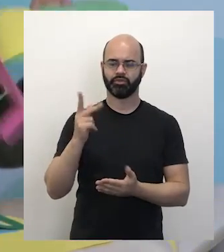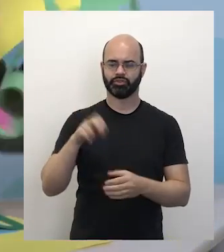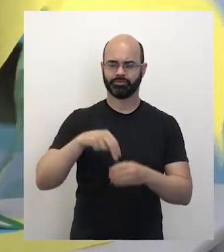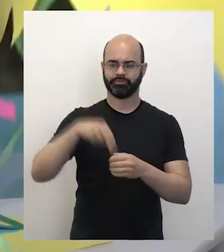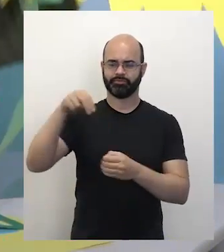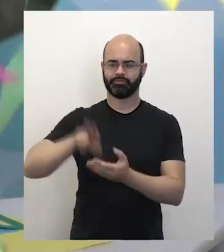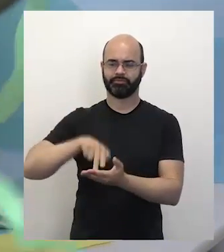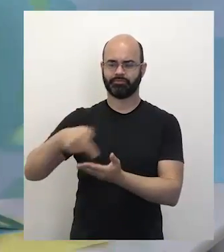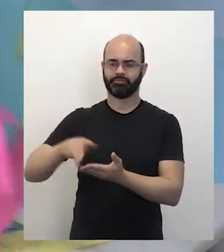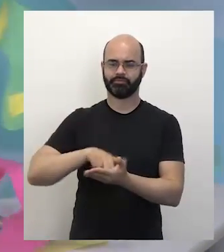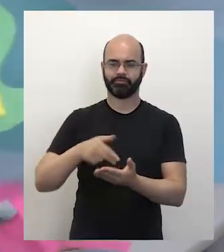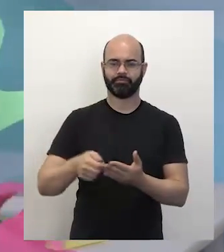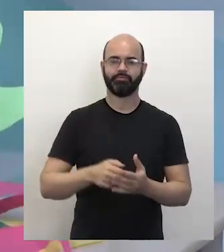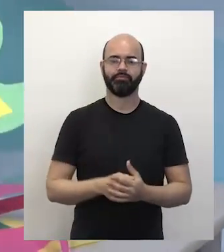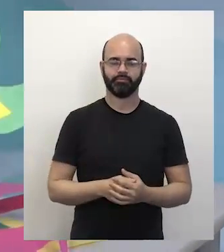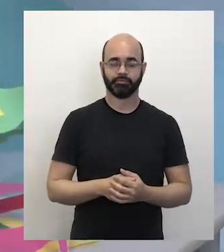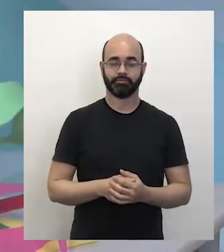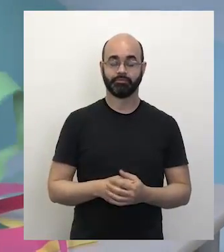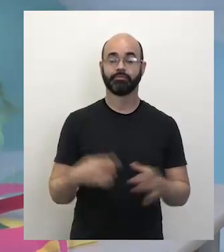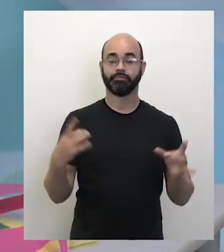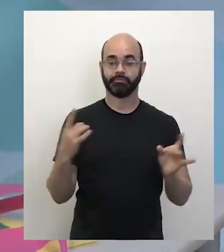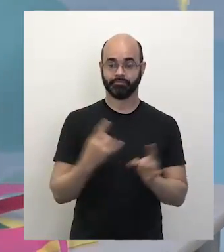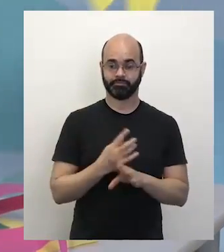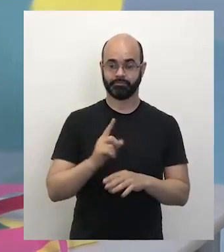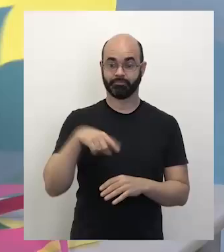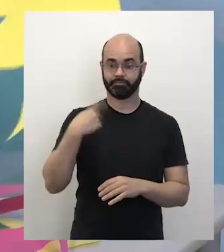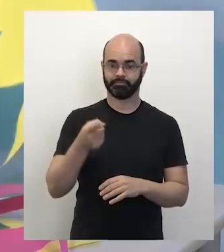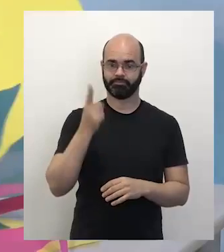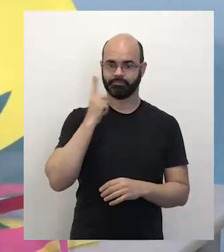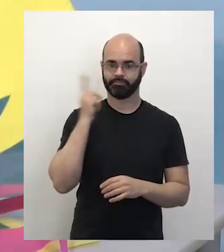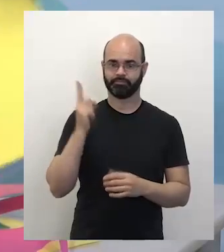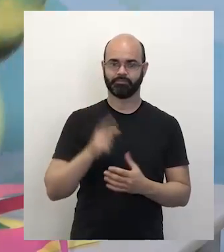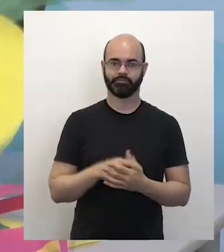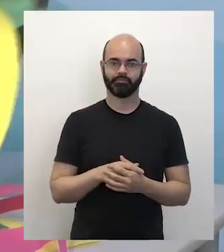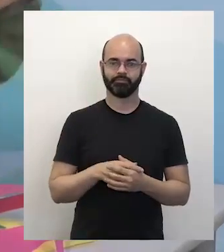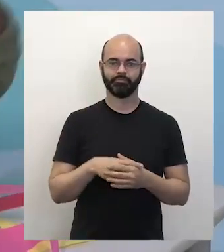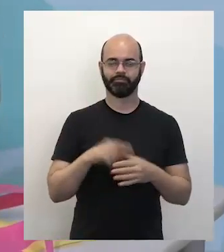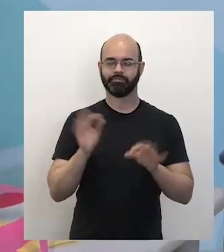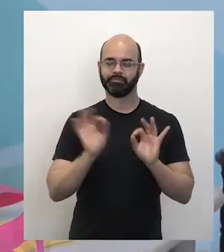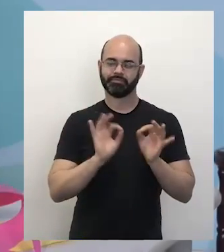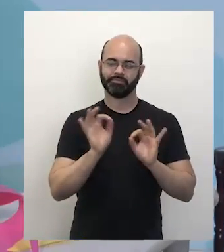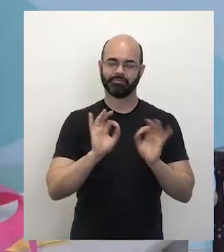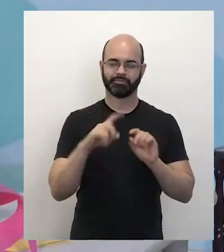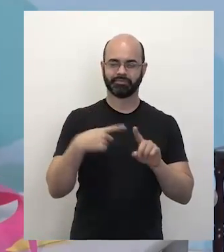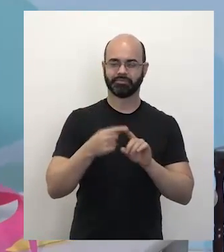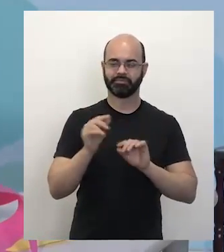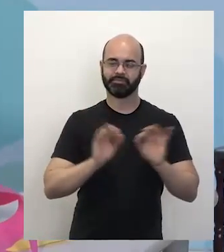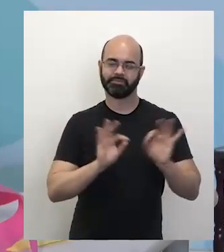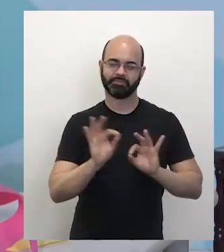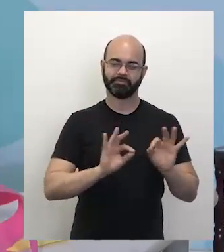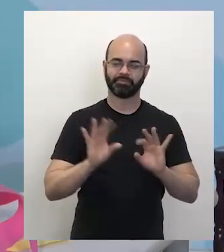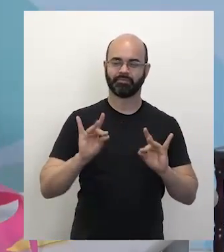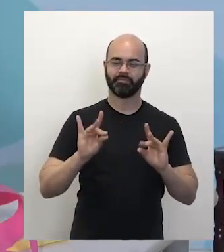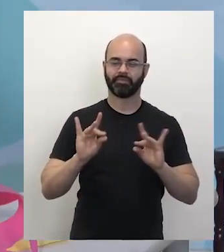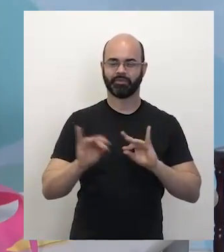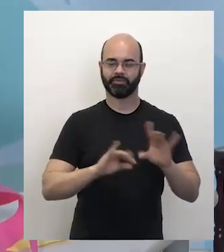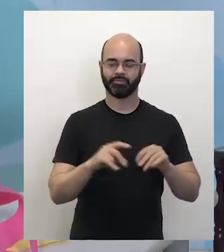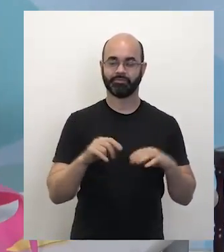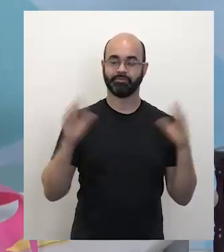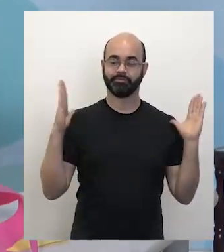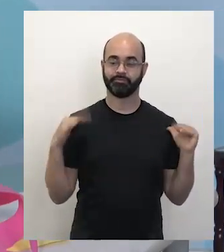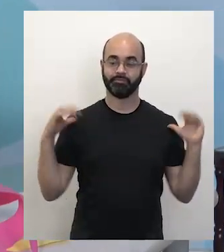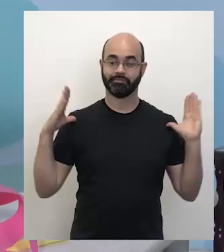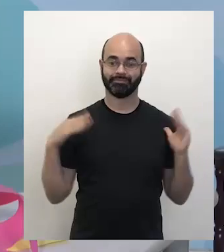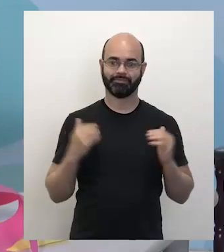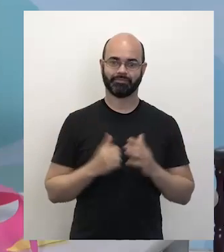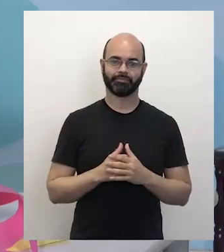feito o corpinho da serpente, ó, depois é só enfeitar, tá vendo? Colocar a asa. A asa a gente não